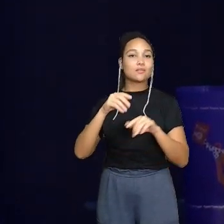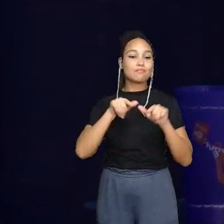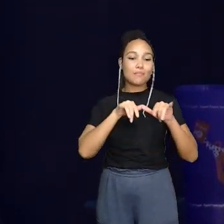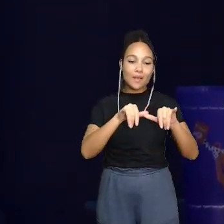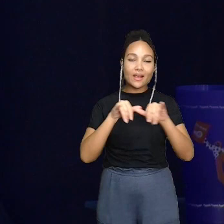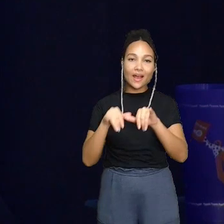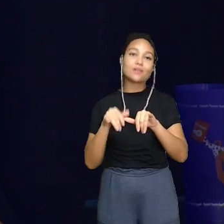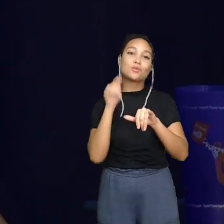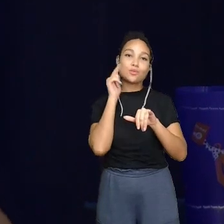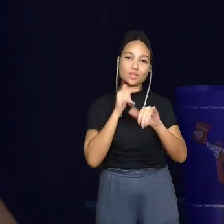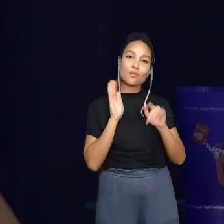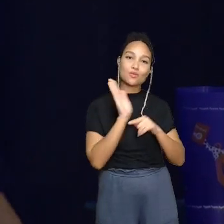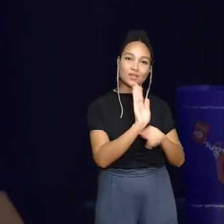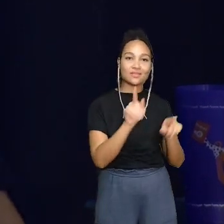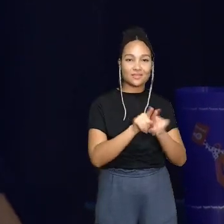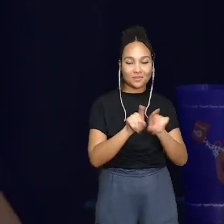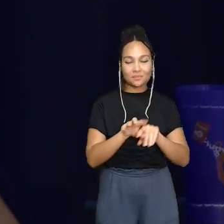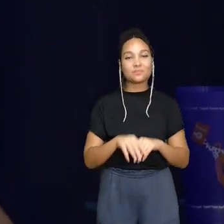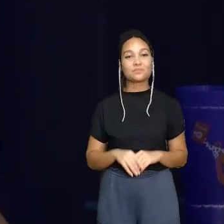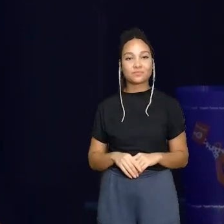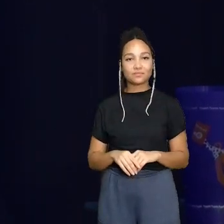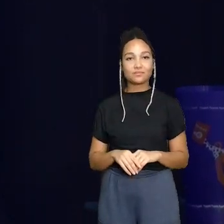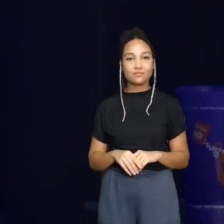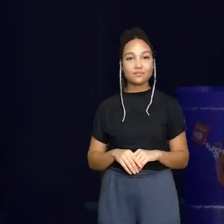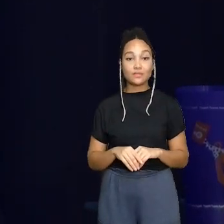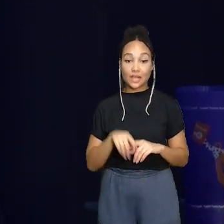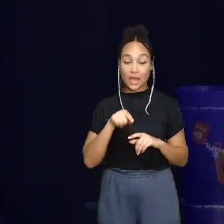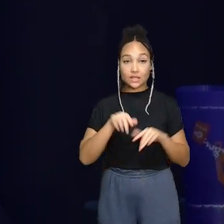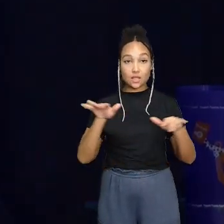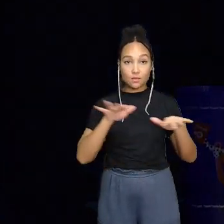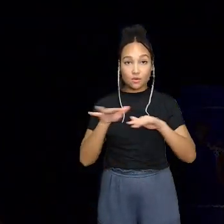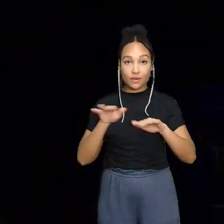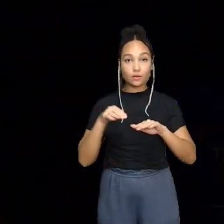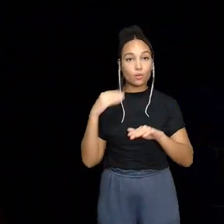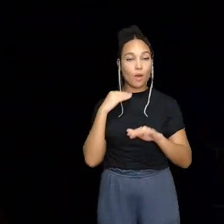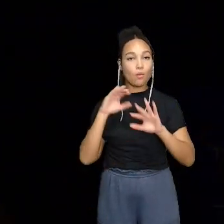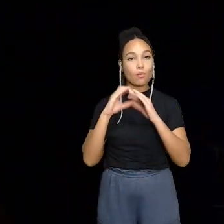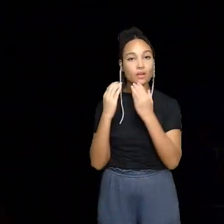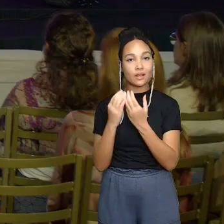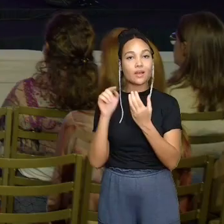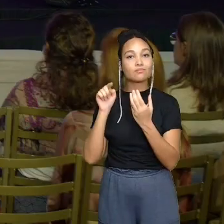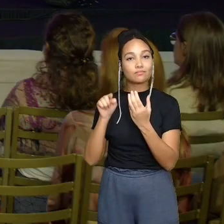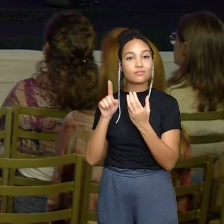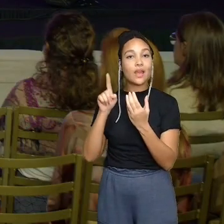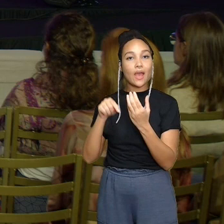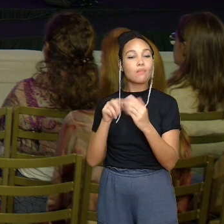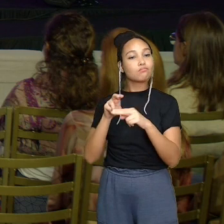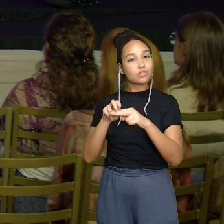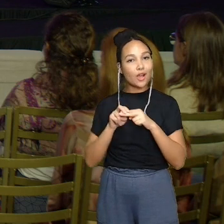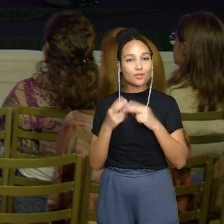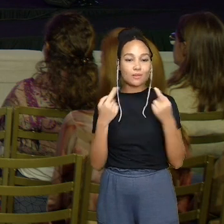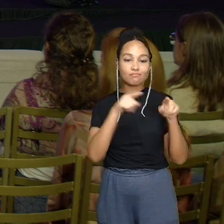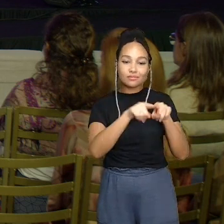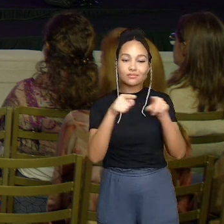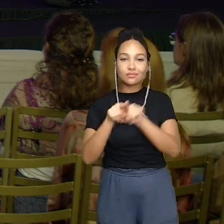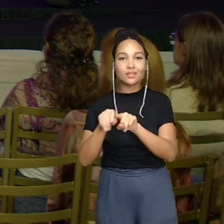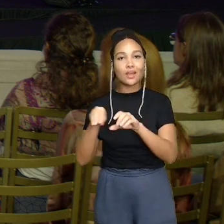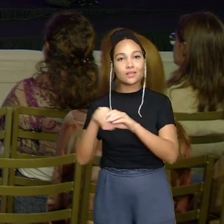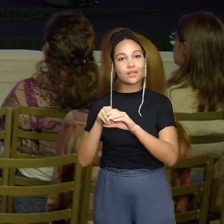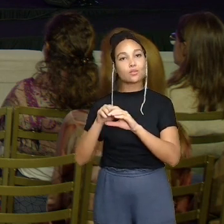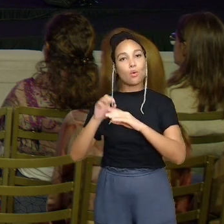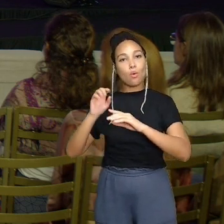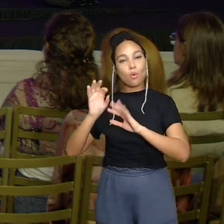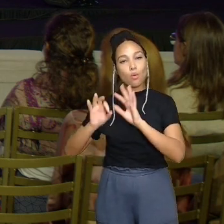nesse processo. E todo o movimento do Banco Comunitário aconteceu por conta dessa parceria com organizações da sociedade civil de